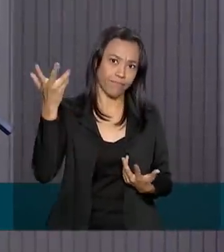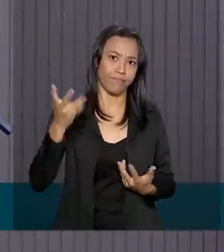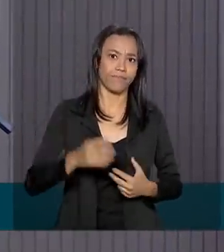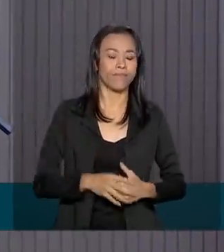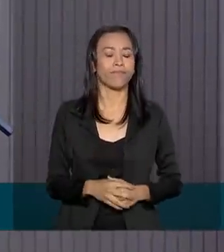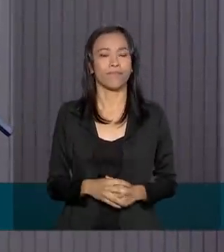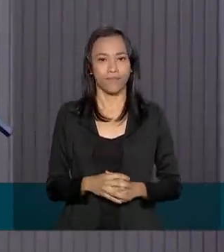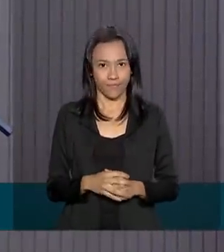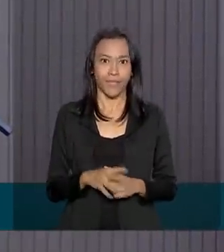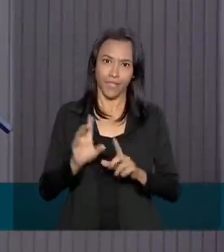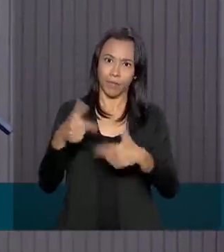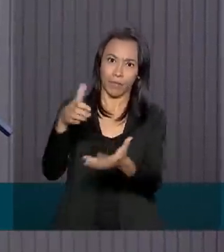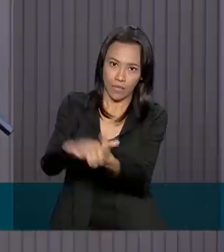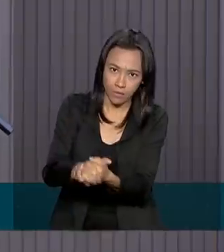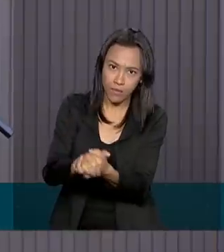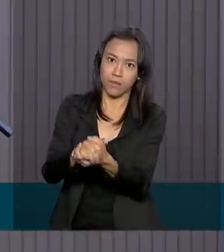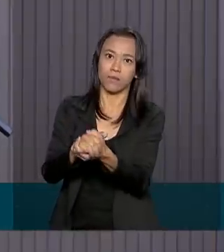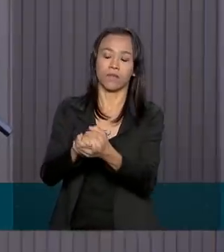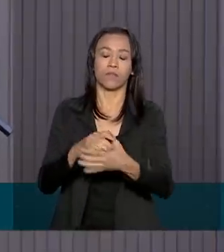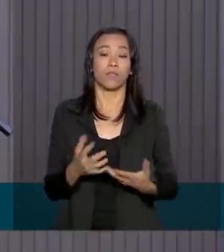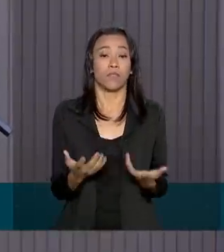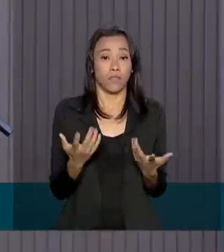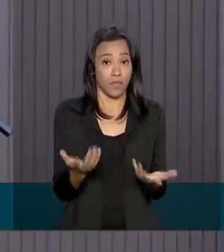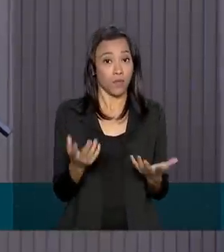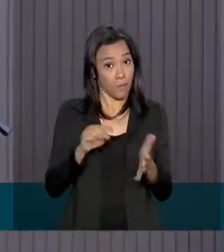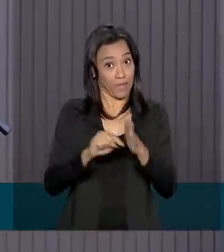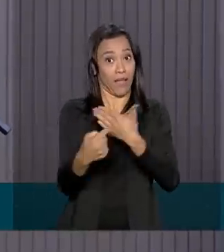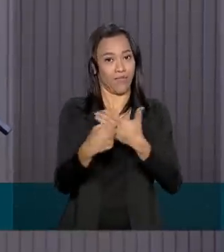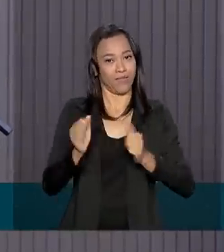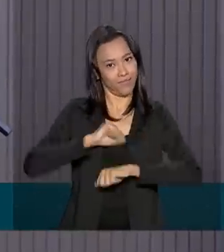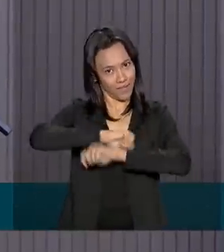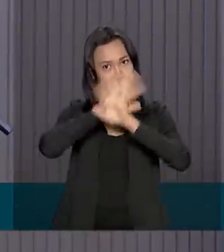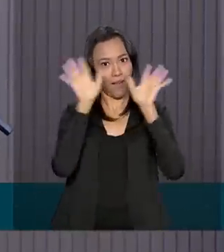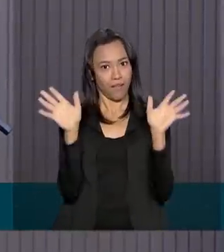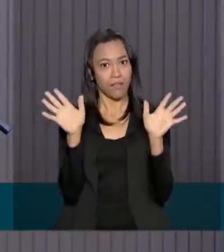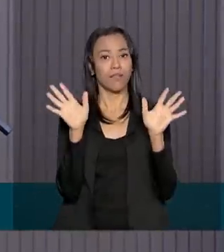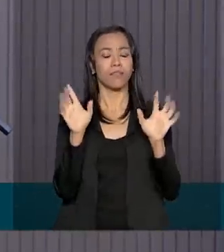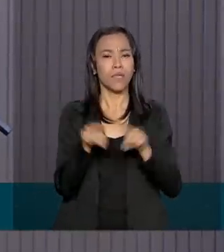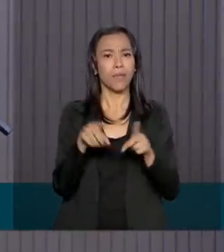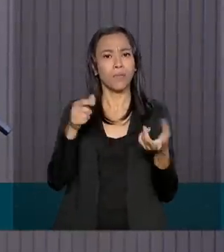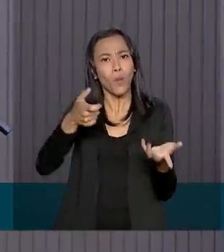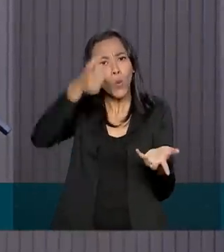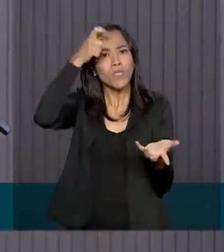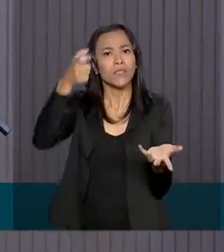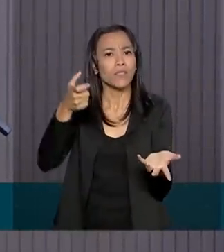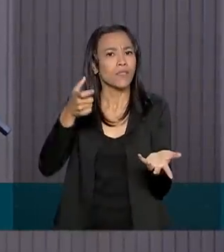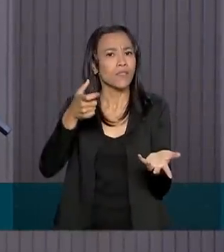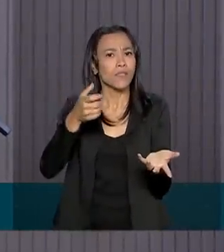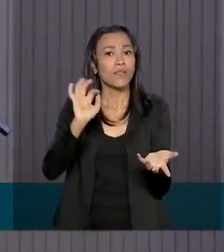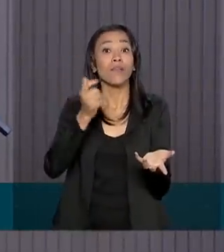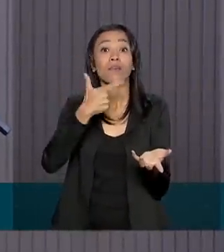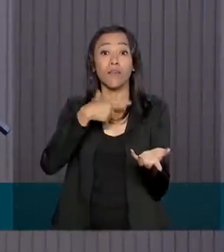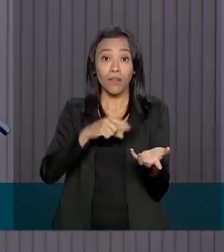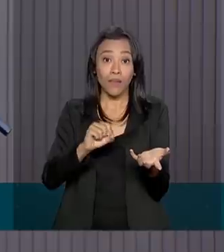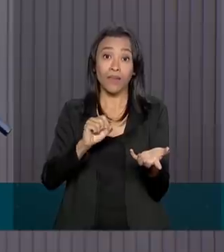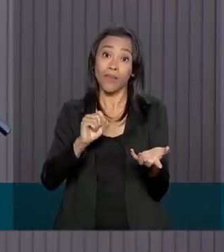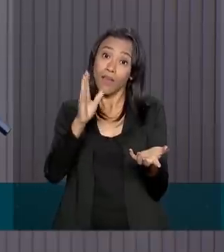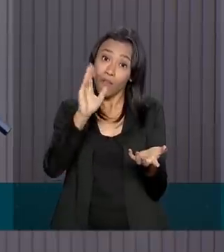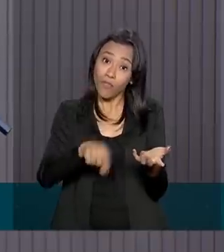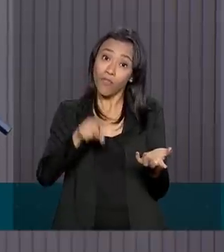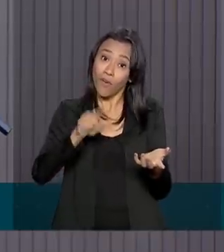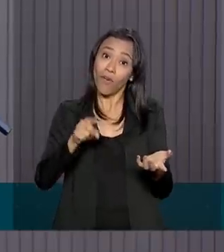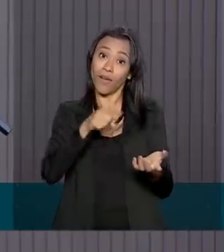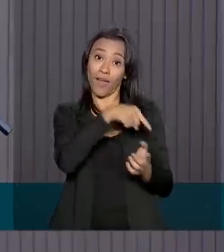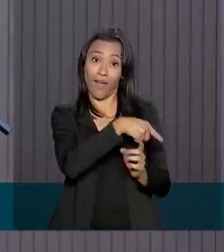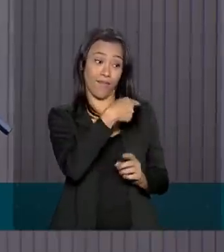E partir para o casamento. Deixe bem claro que também não por coincidência, quem realizou meu casamento com a senhora Michele foi o pastor